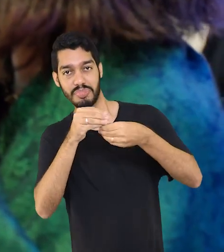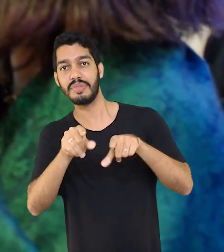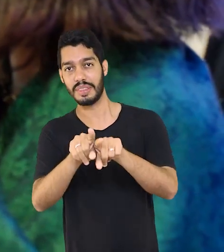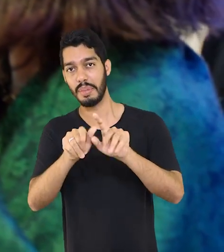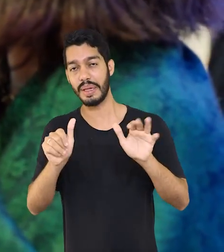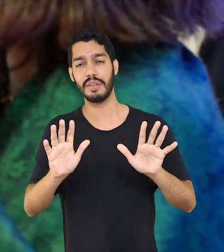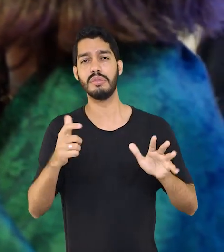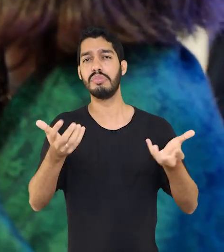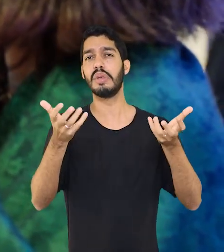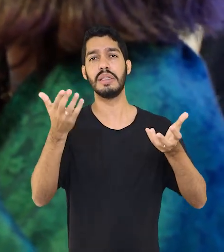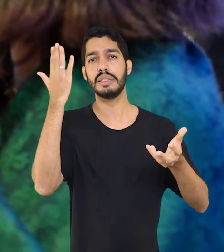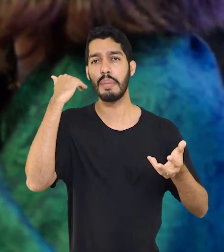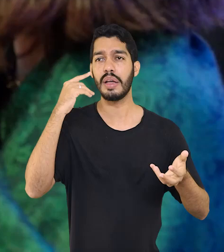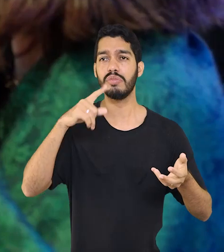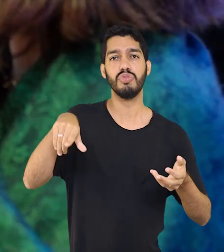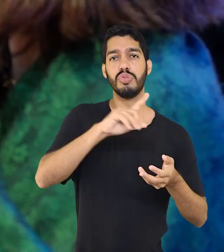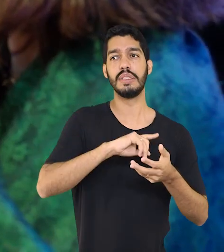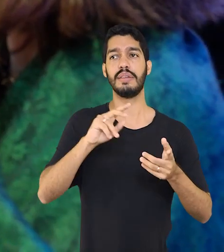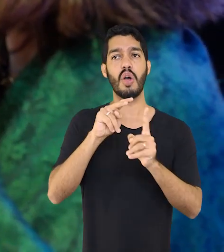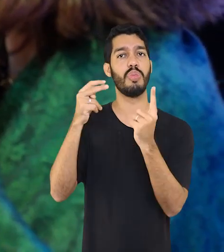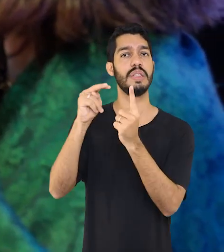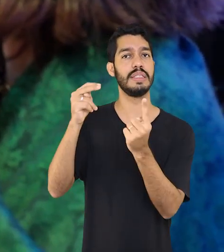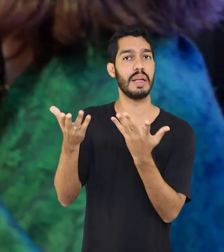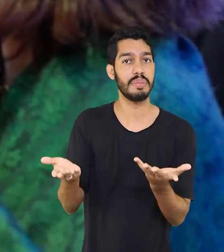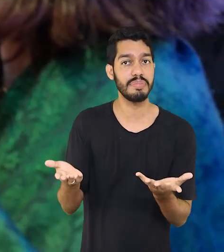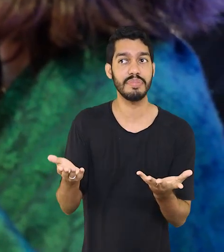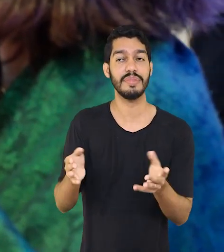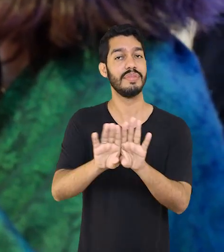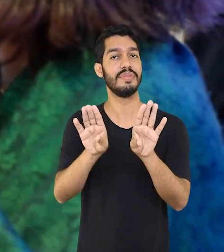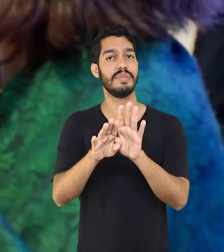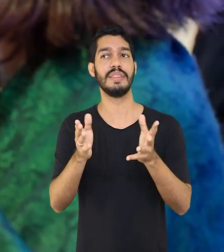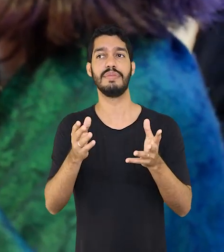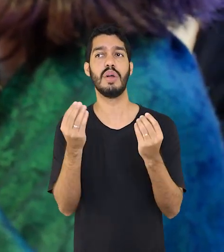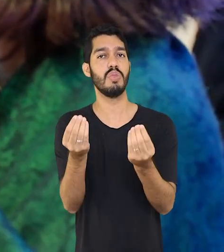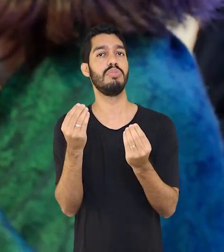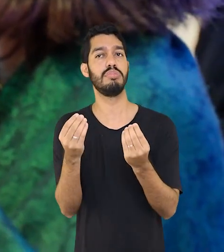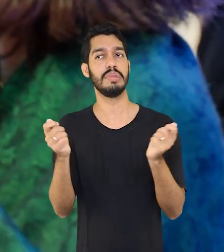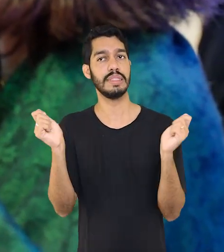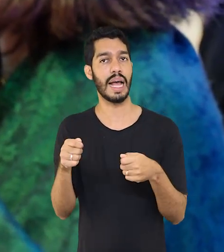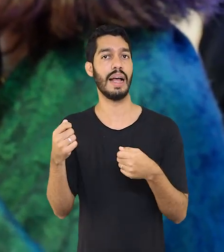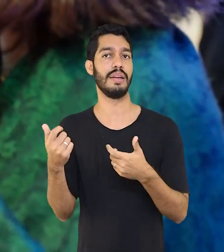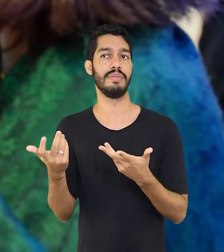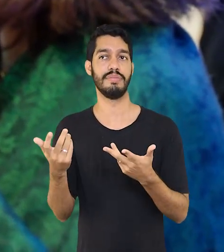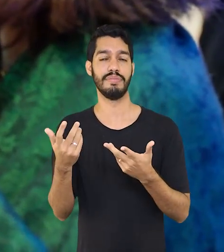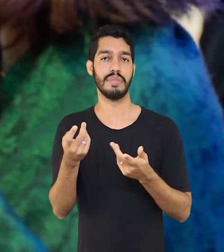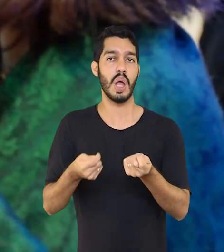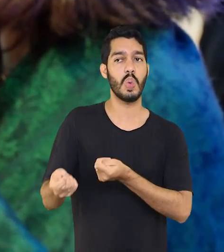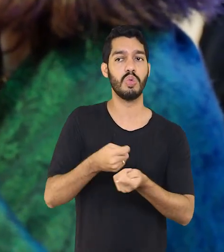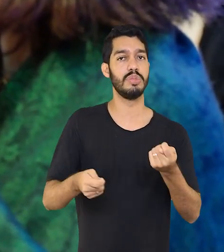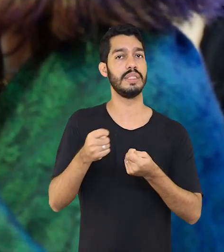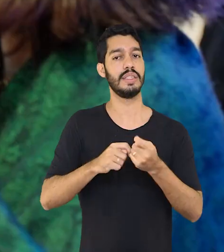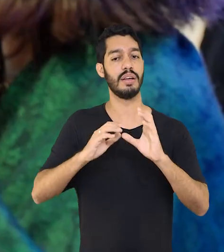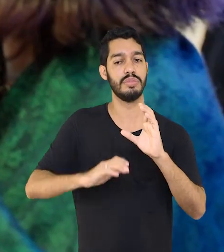para responderem. Queria saber como é que vocês enxergam tudo isso e também o potencial da economia circular,